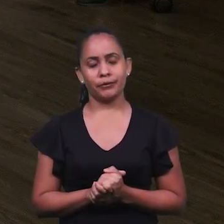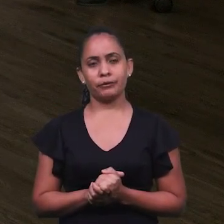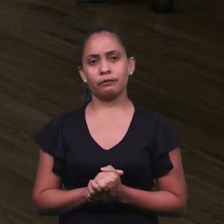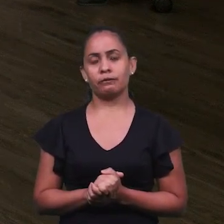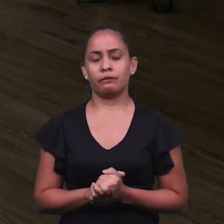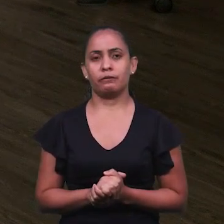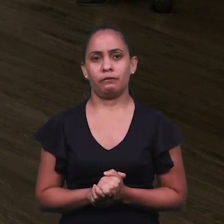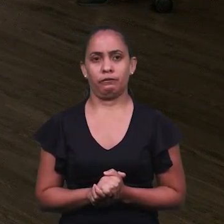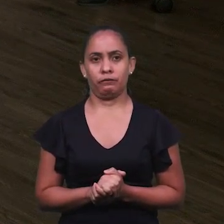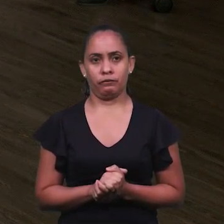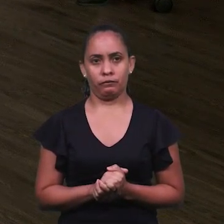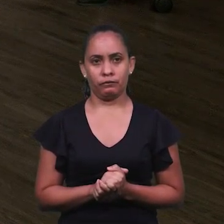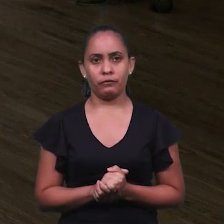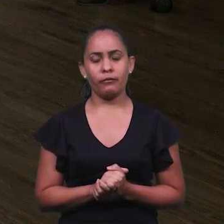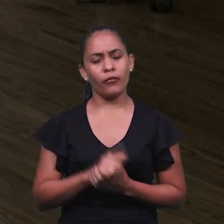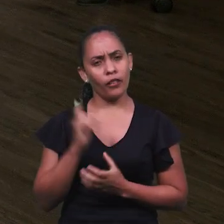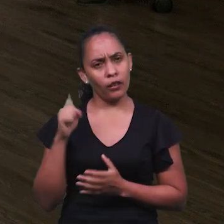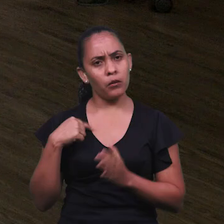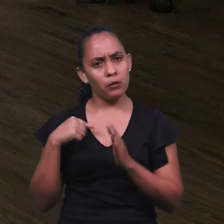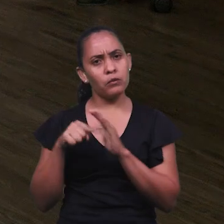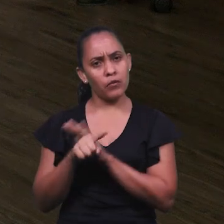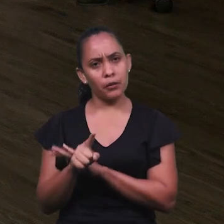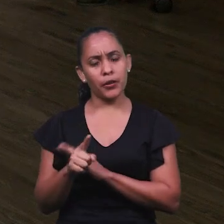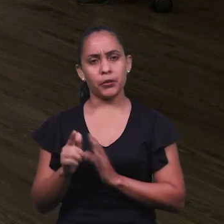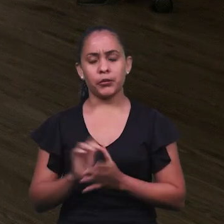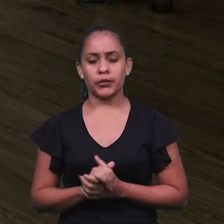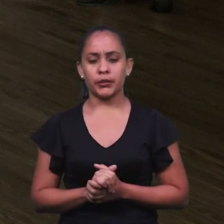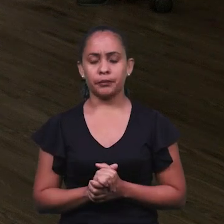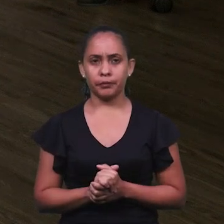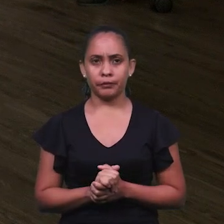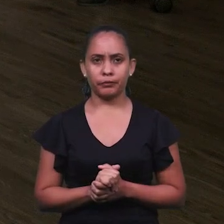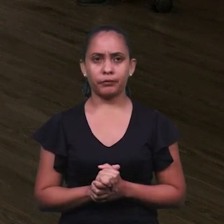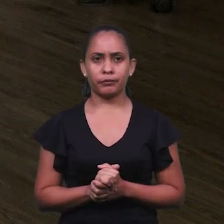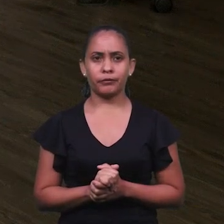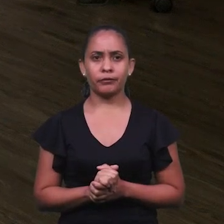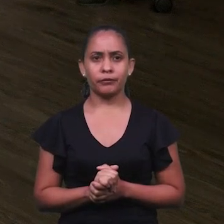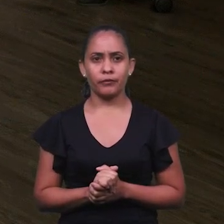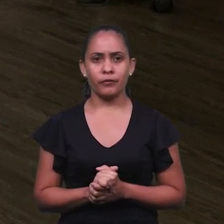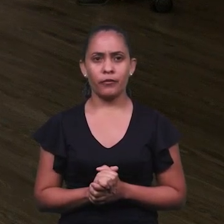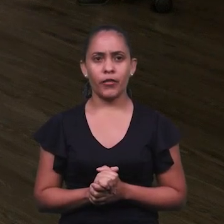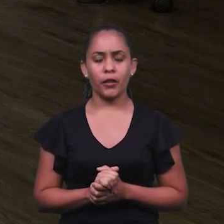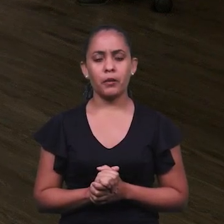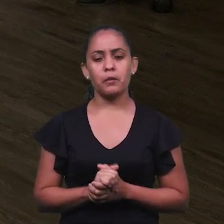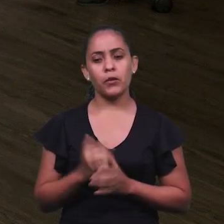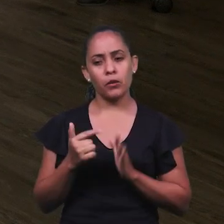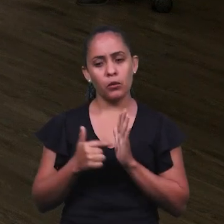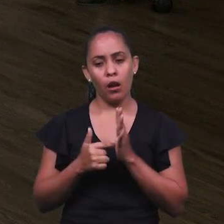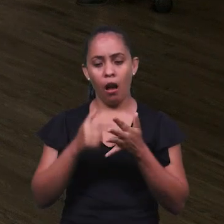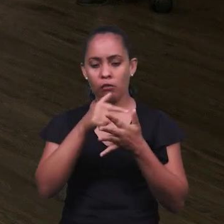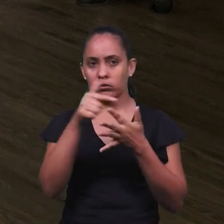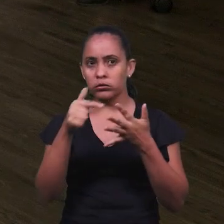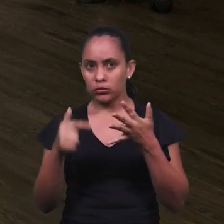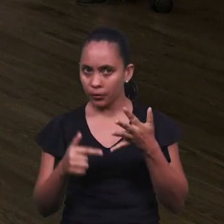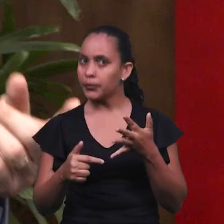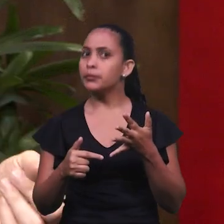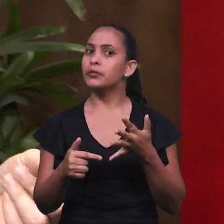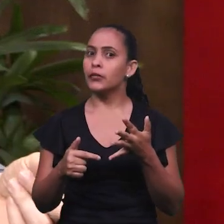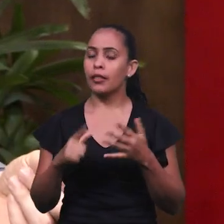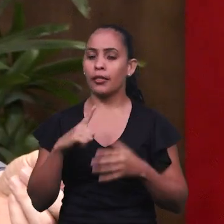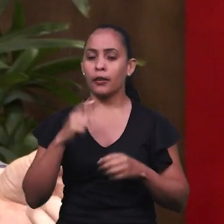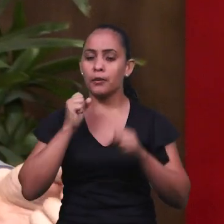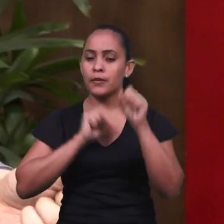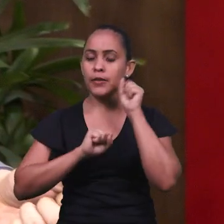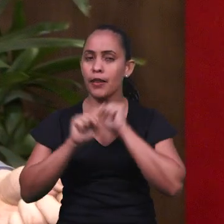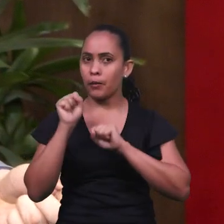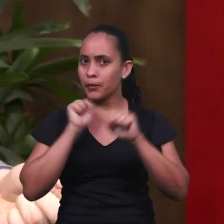E essa é uma pergunta que nós podemos fazer alguns apontamentos. Tem um